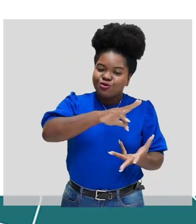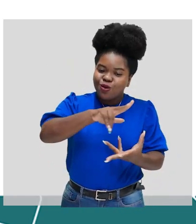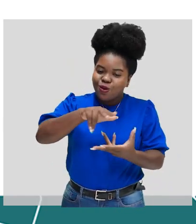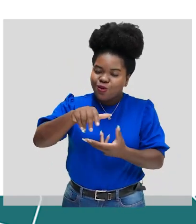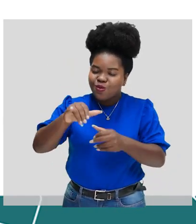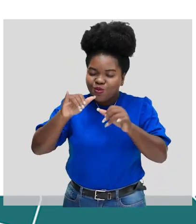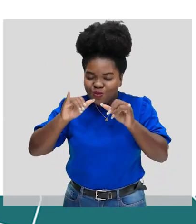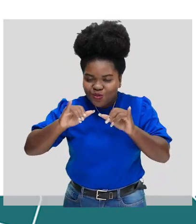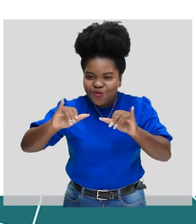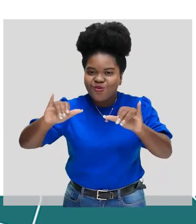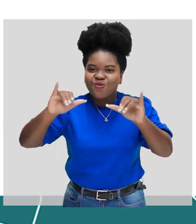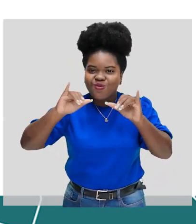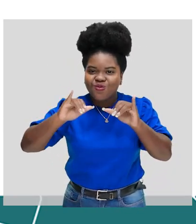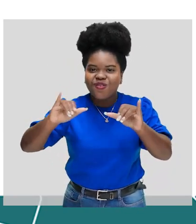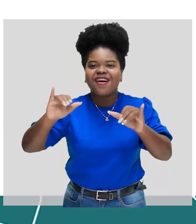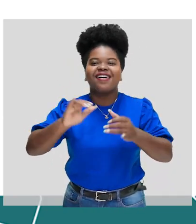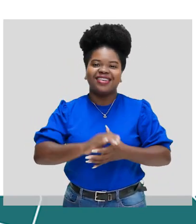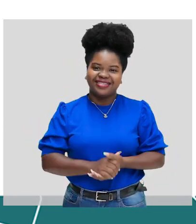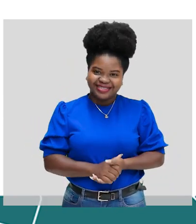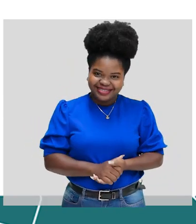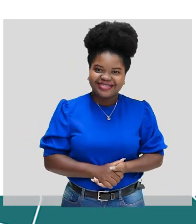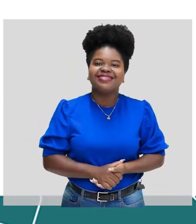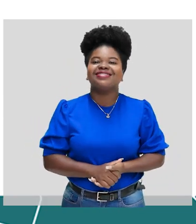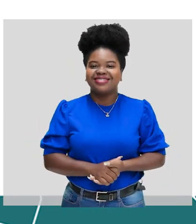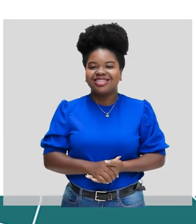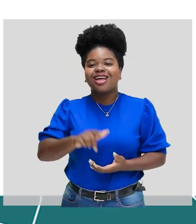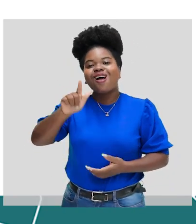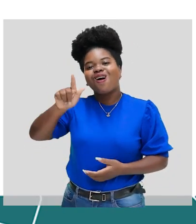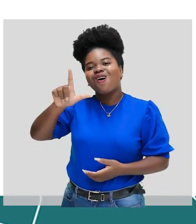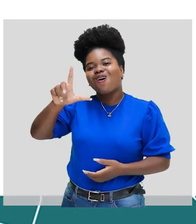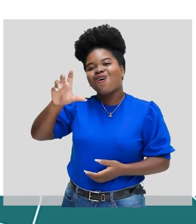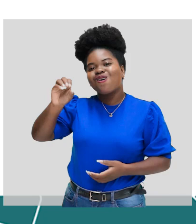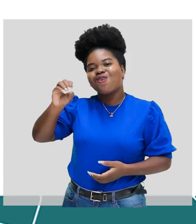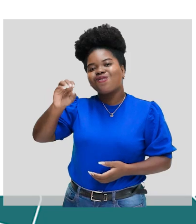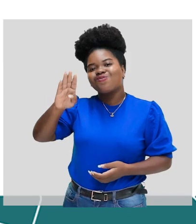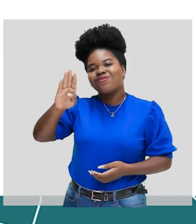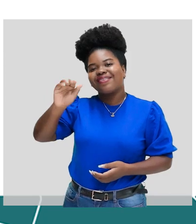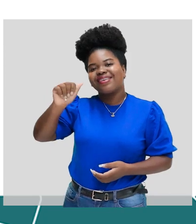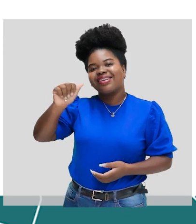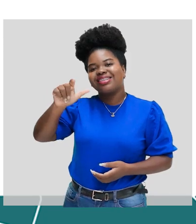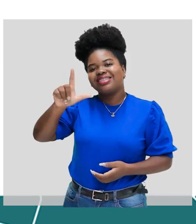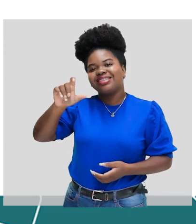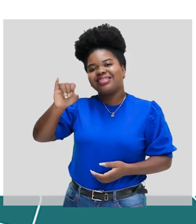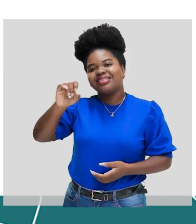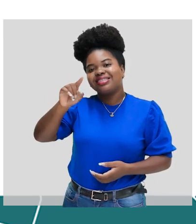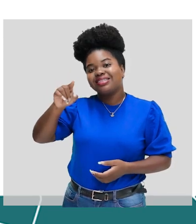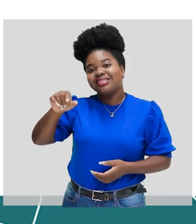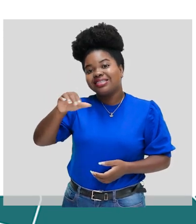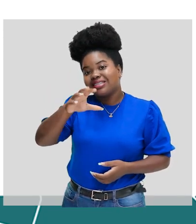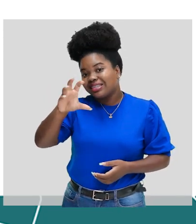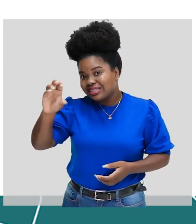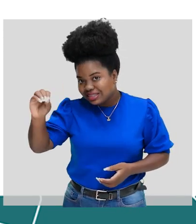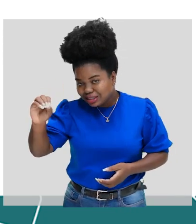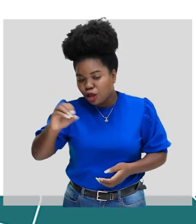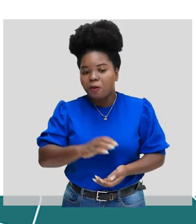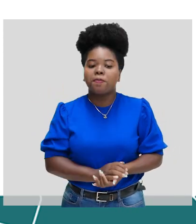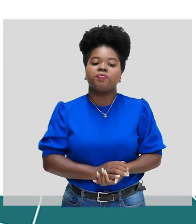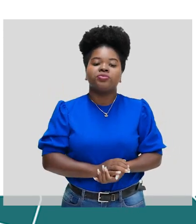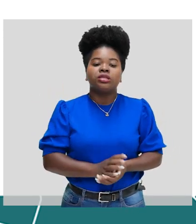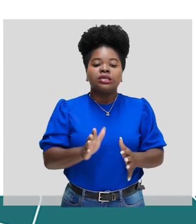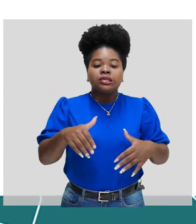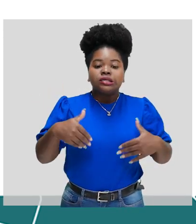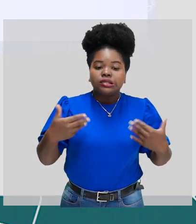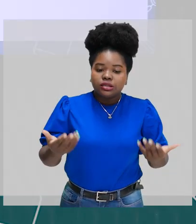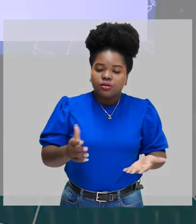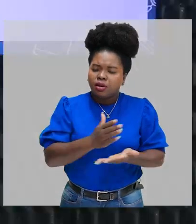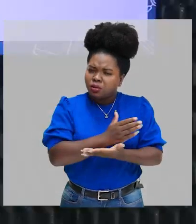falar da teoria crítica sobre a globalização. Então, para ficar tudo direitinho, eu vou te dar aí alguns segundos aqui